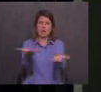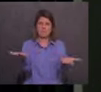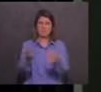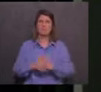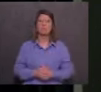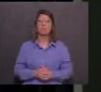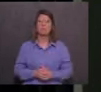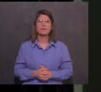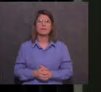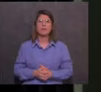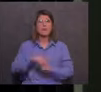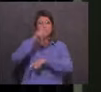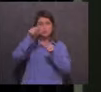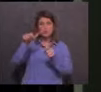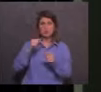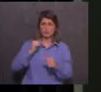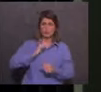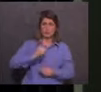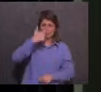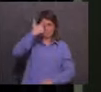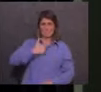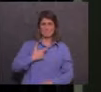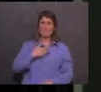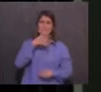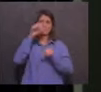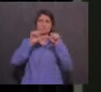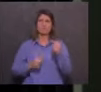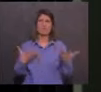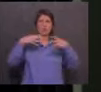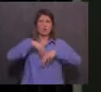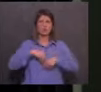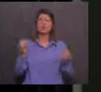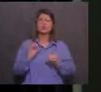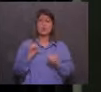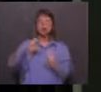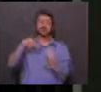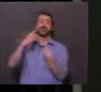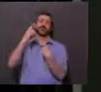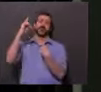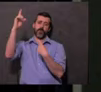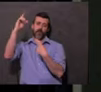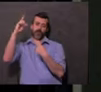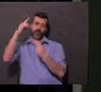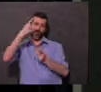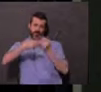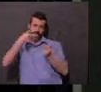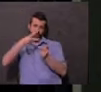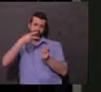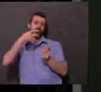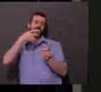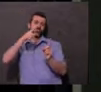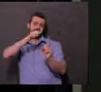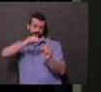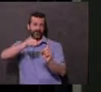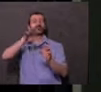Quem me rejeita e não acolhe as minhas palavras, tem quem o julgue. A palavra que anunciei